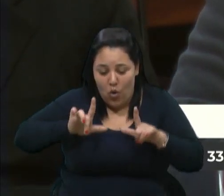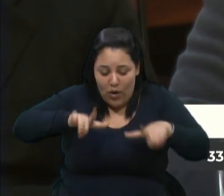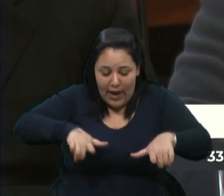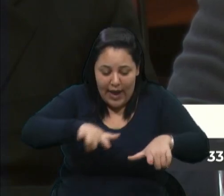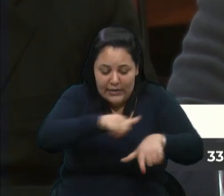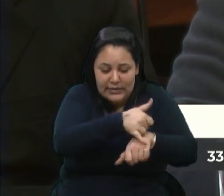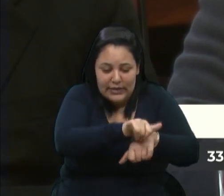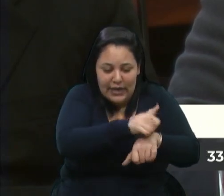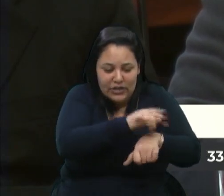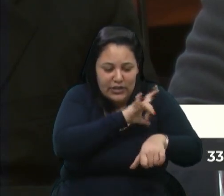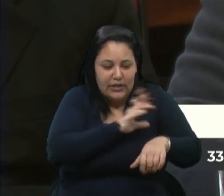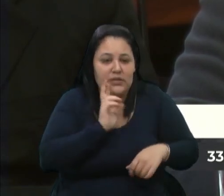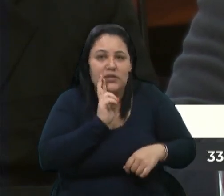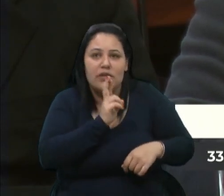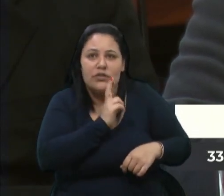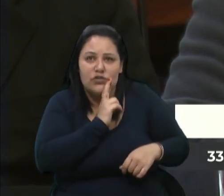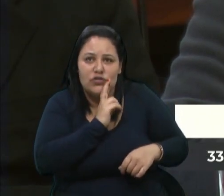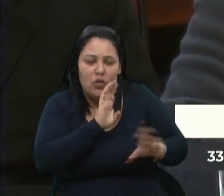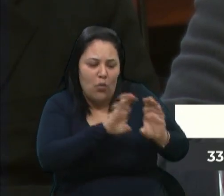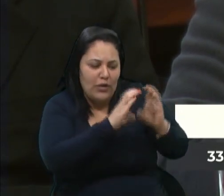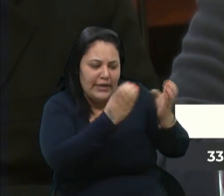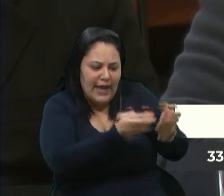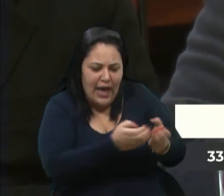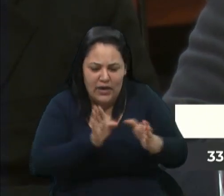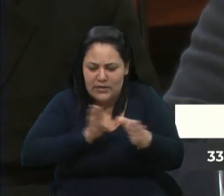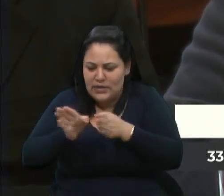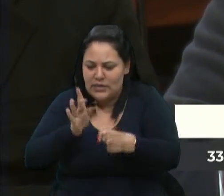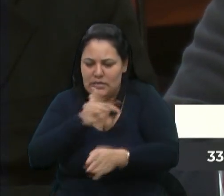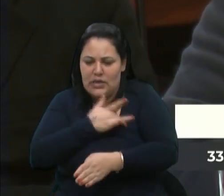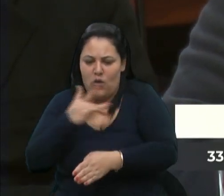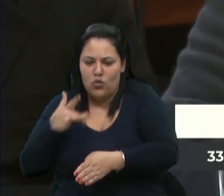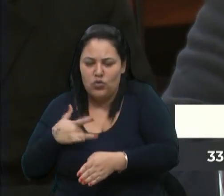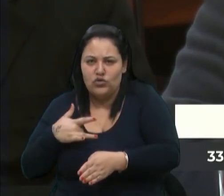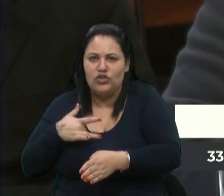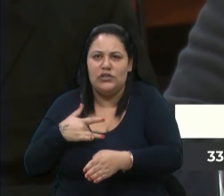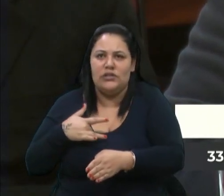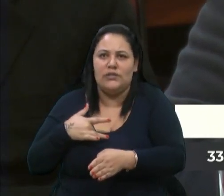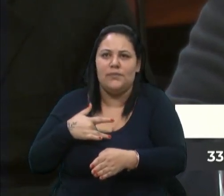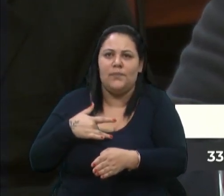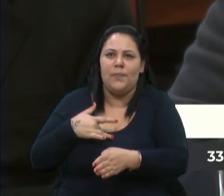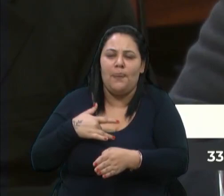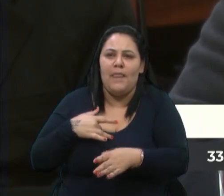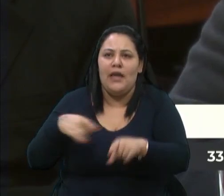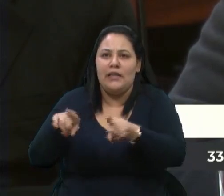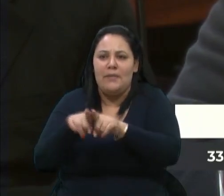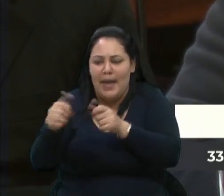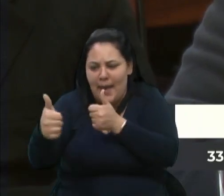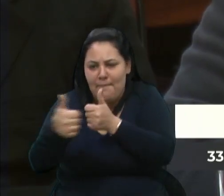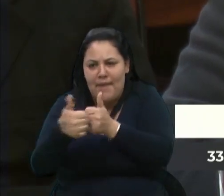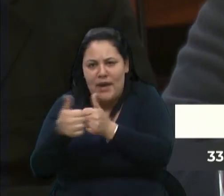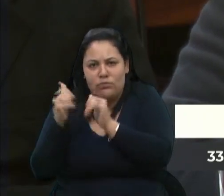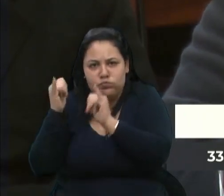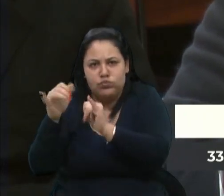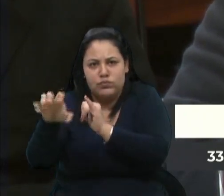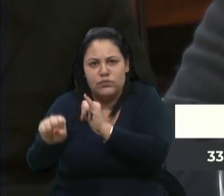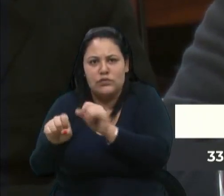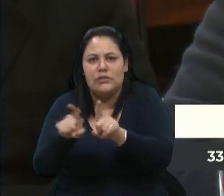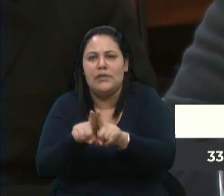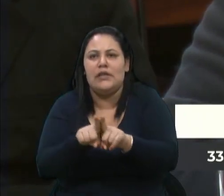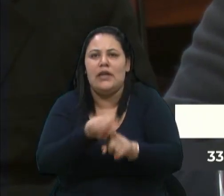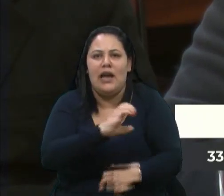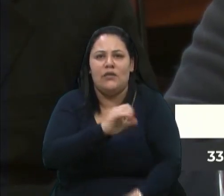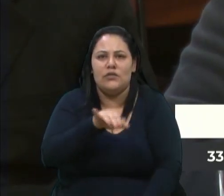restaurante comunitário, acesso à saúde, teria acesso à rodoviária, né, ao cine, enfim, toda uma